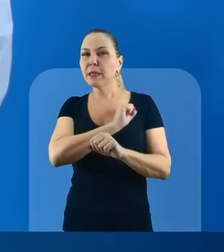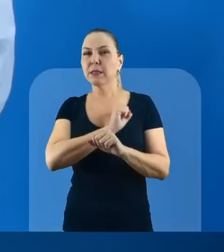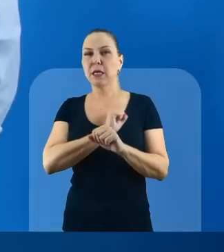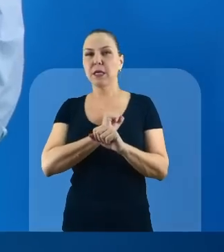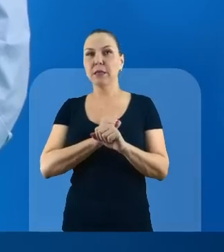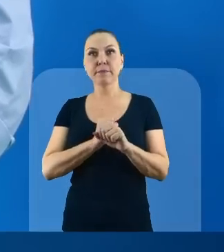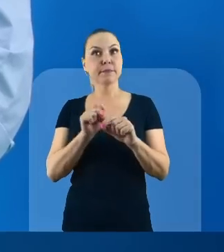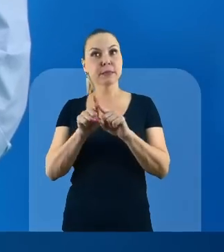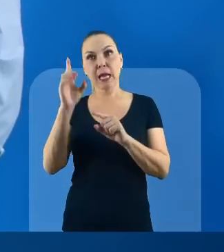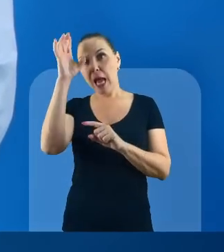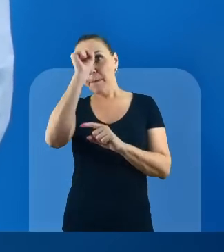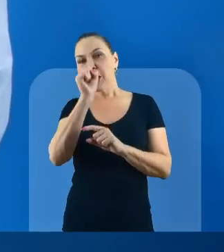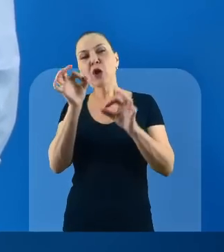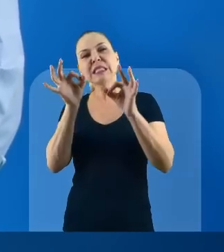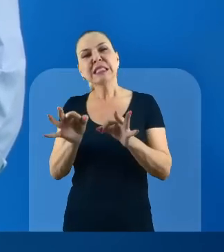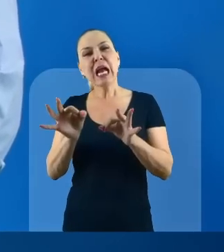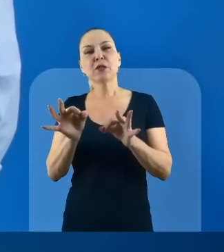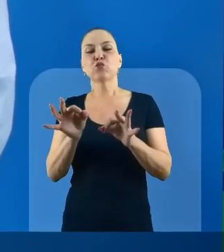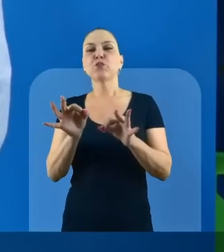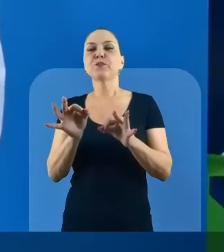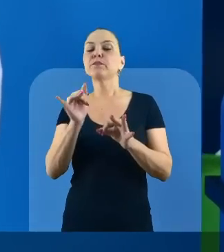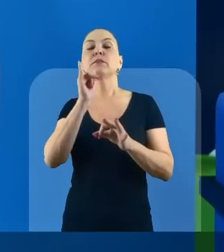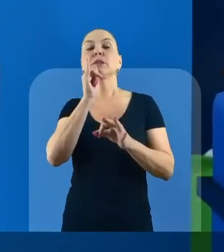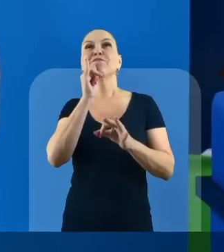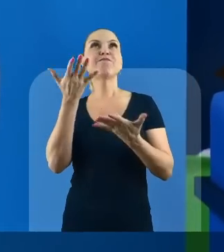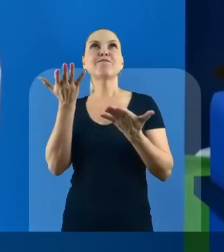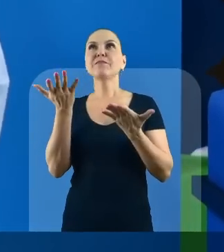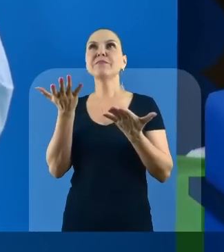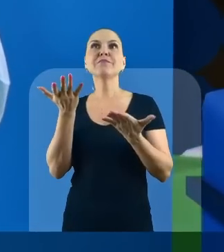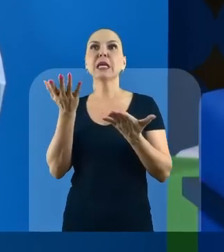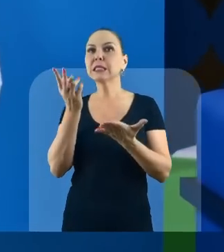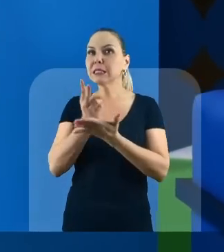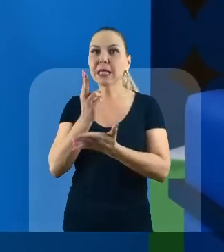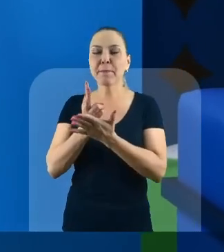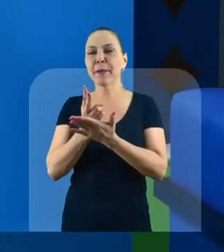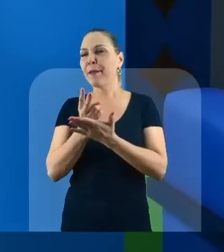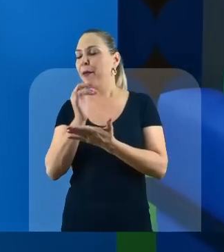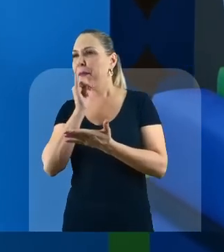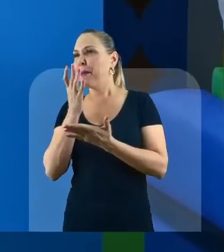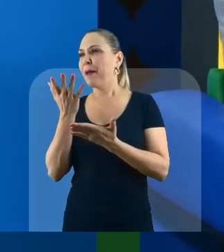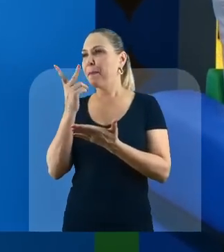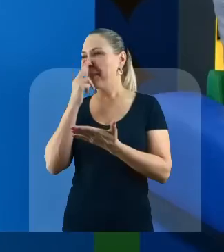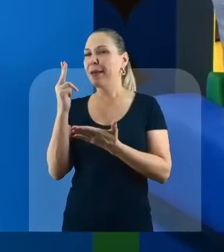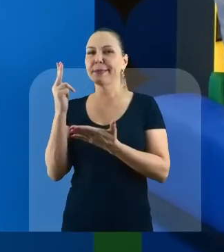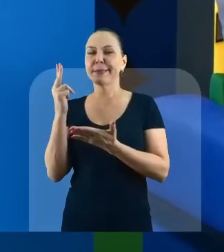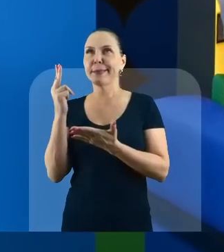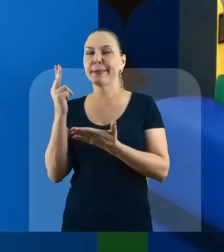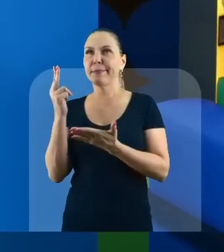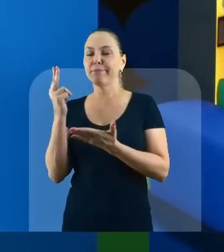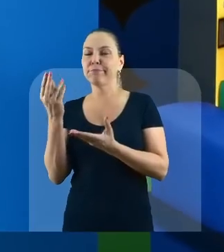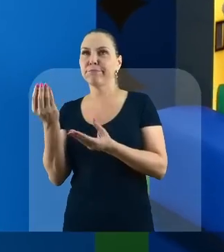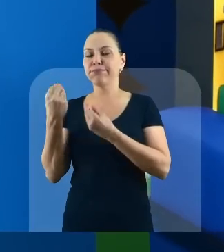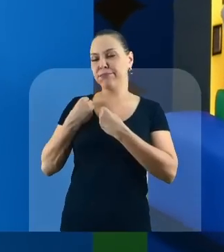aquilo lá, mas aprender da maneira correta, né? Que eu digo assim, porque muitas vezes quando você acaba, de novo, entrando por aquelas